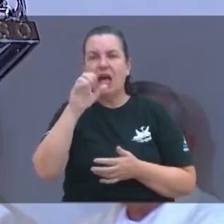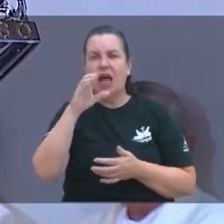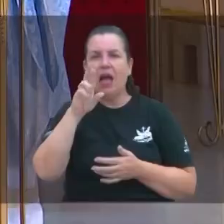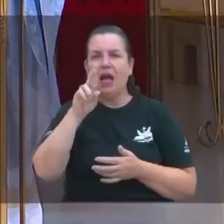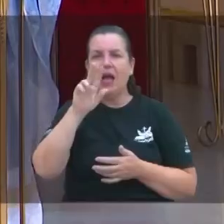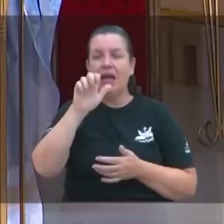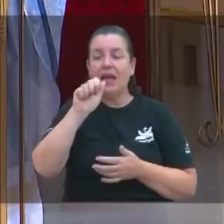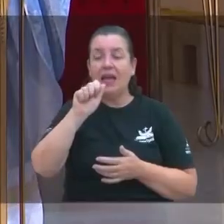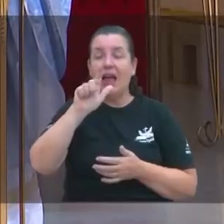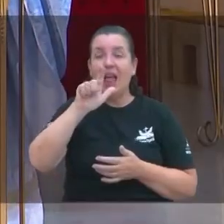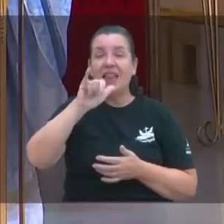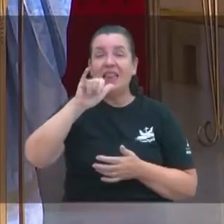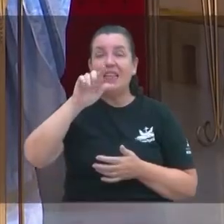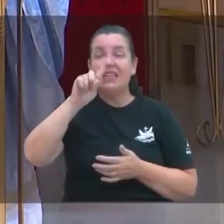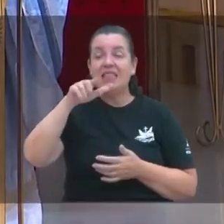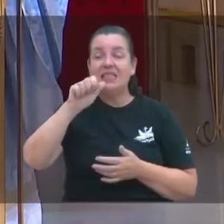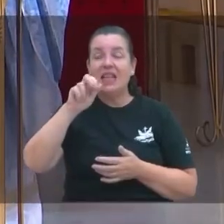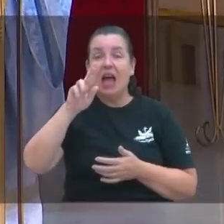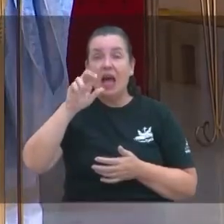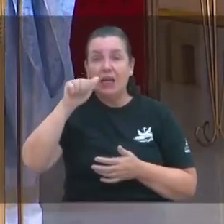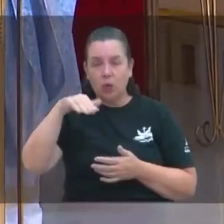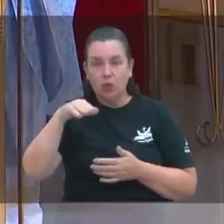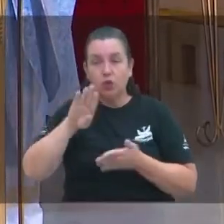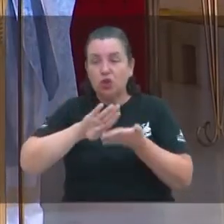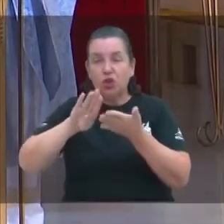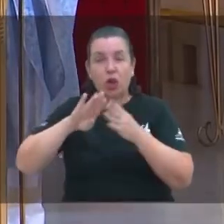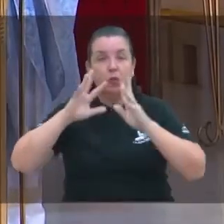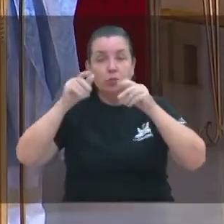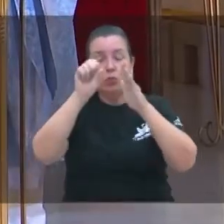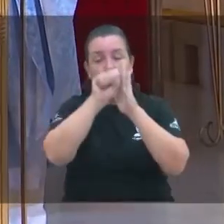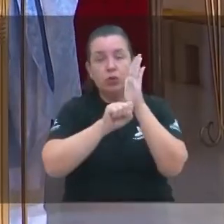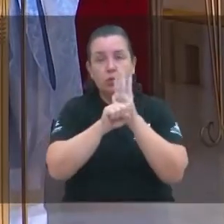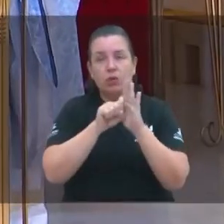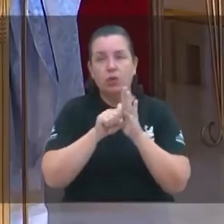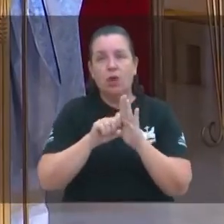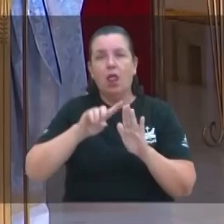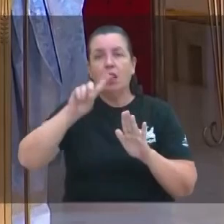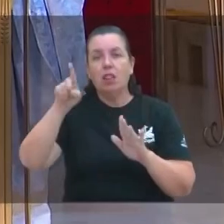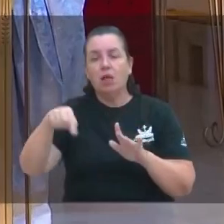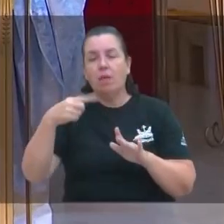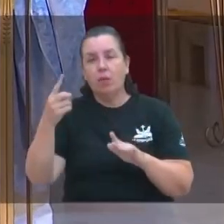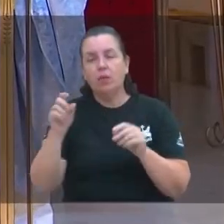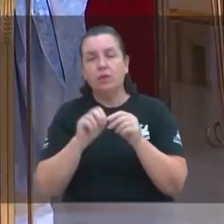E pouco tempo depois, fizeram uma rave para Satanás.